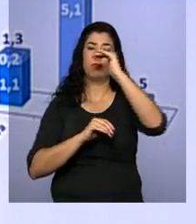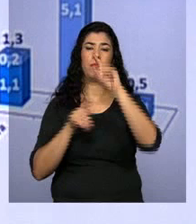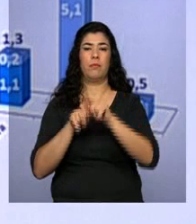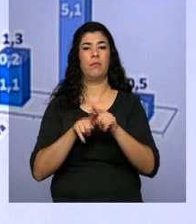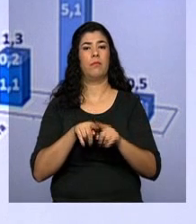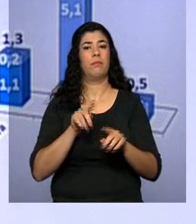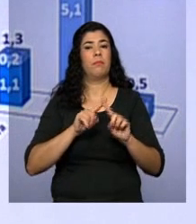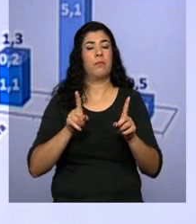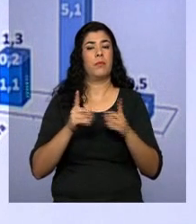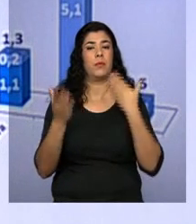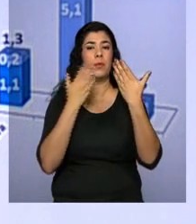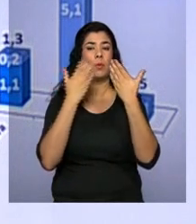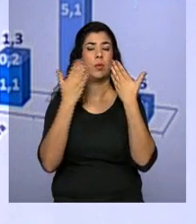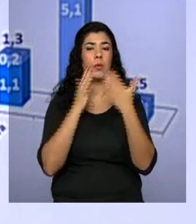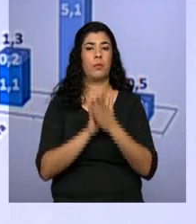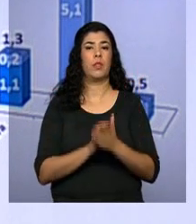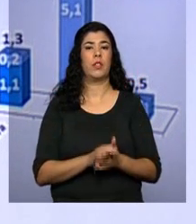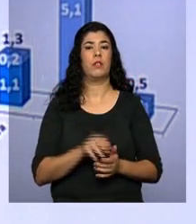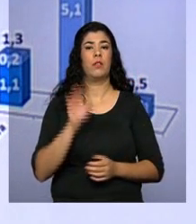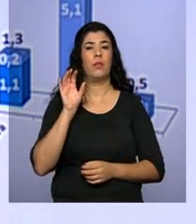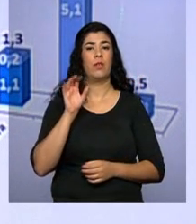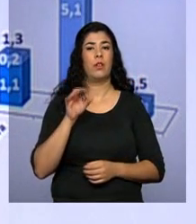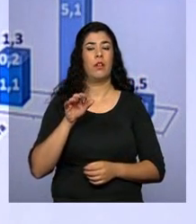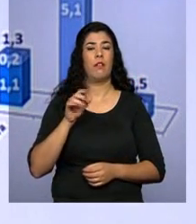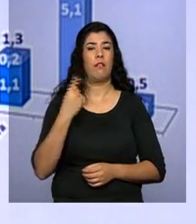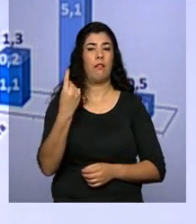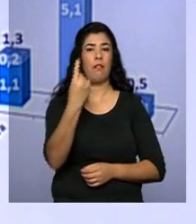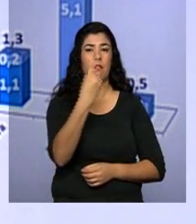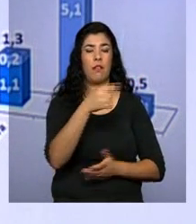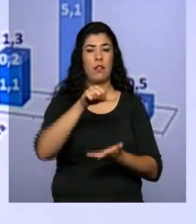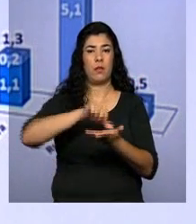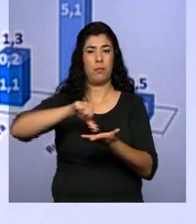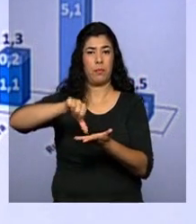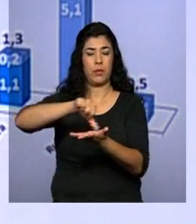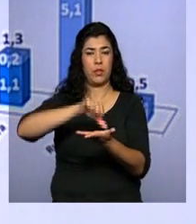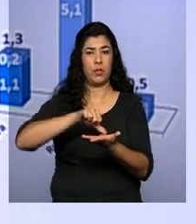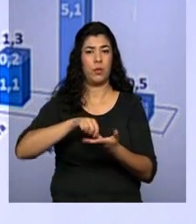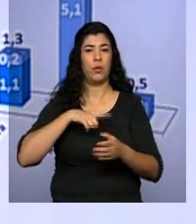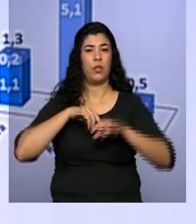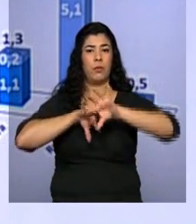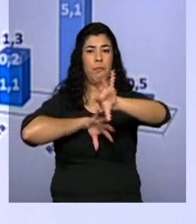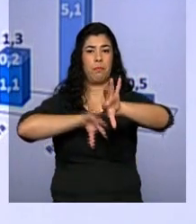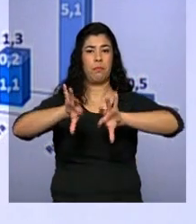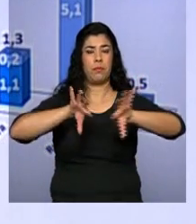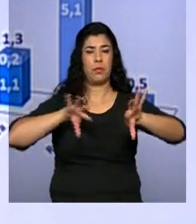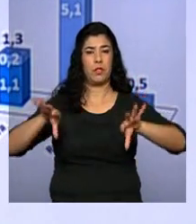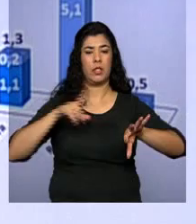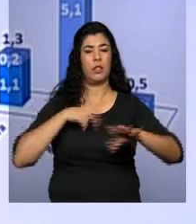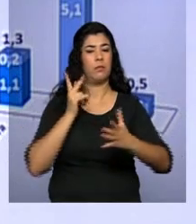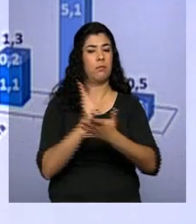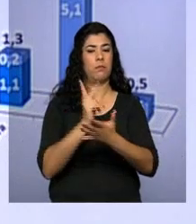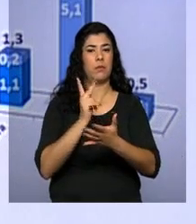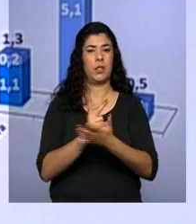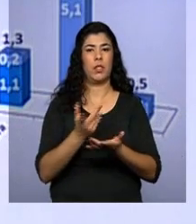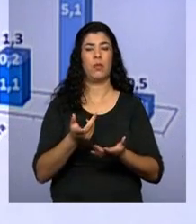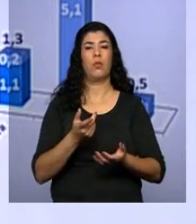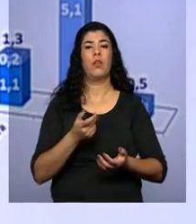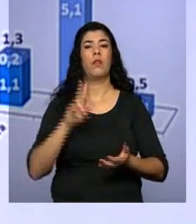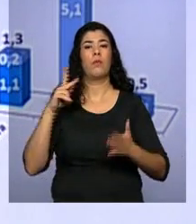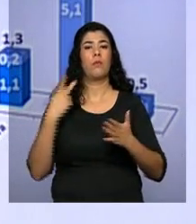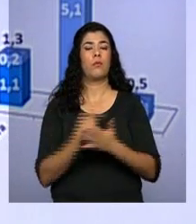nós fazemos aqui por setor nós temos esse essa pulverização aqui da mesma maneira que na região